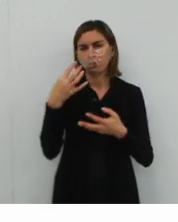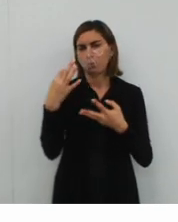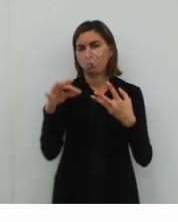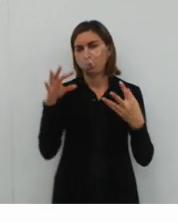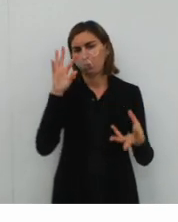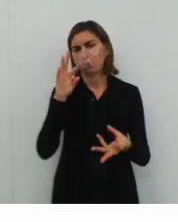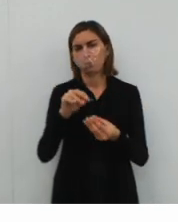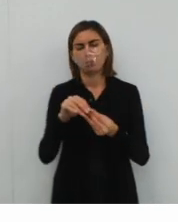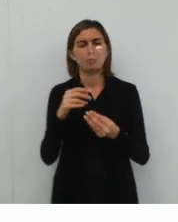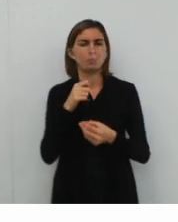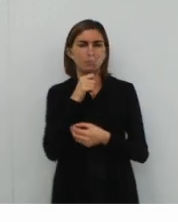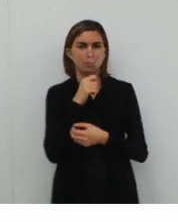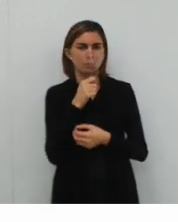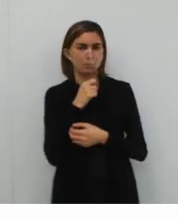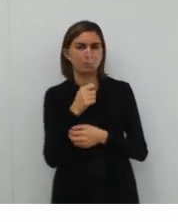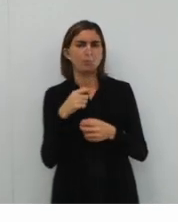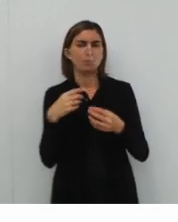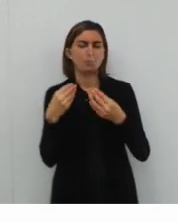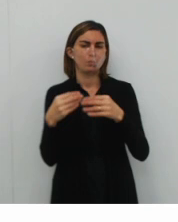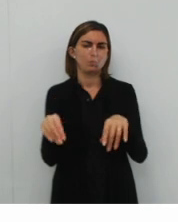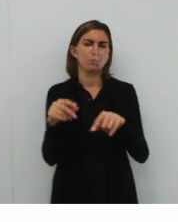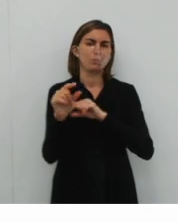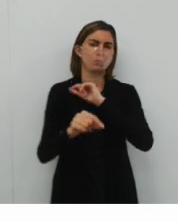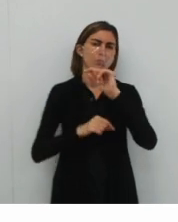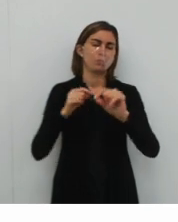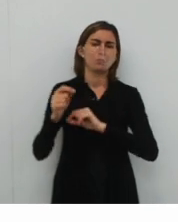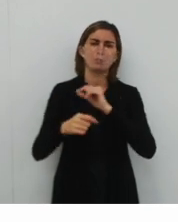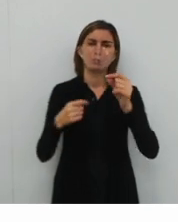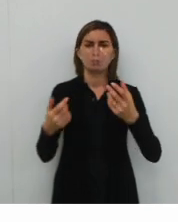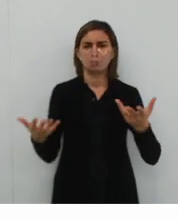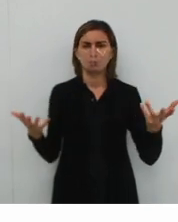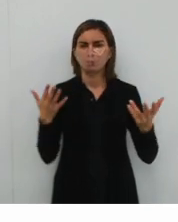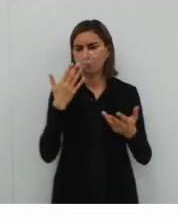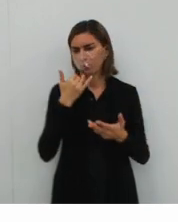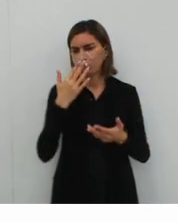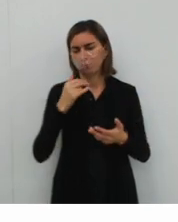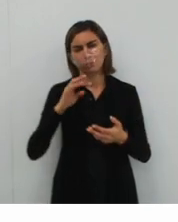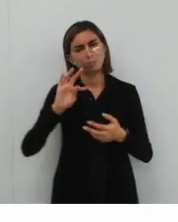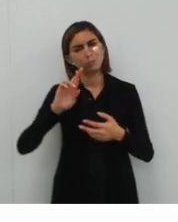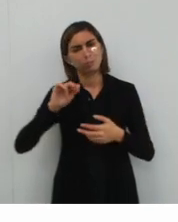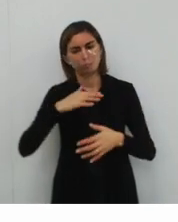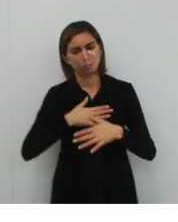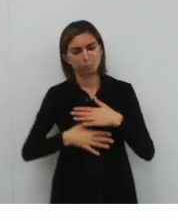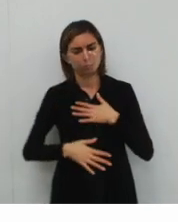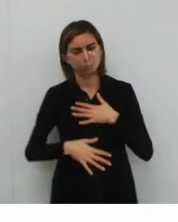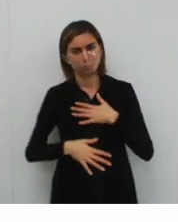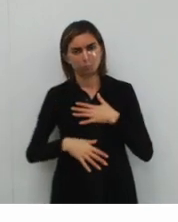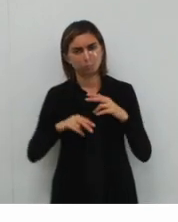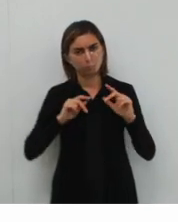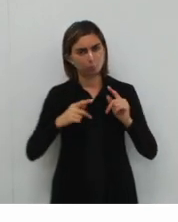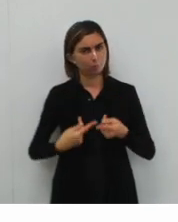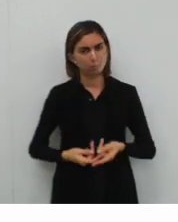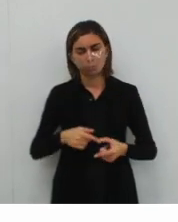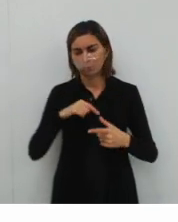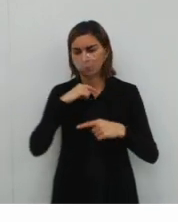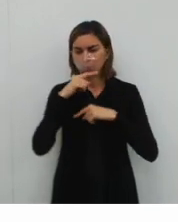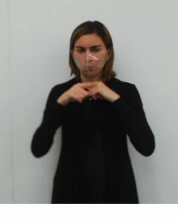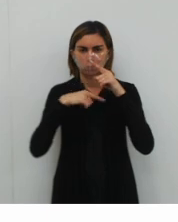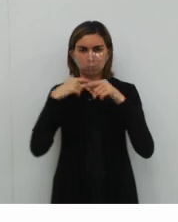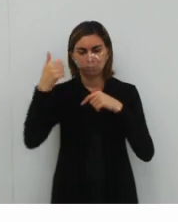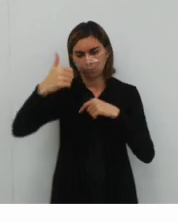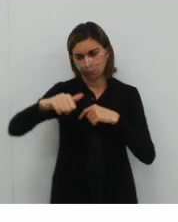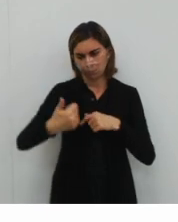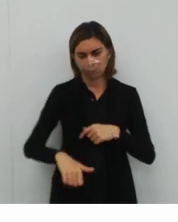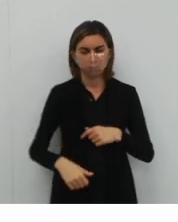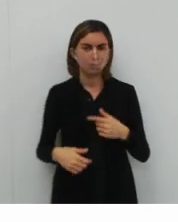conclusivas, sobre os danos desses alimentos transgênicos no corpo humano. A gente não consegue avaliar ainda